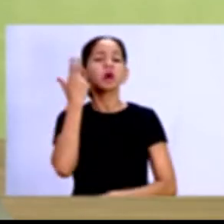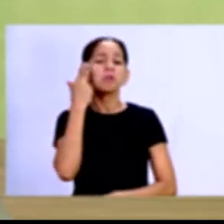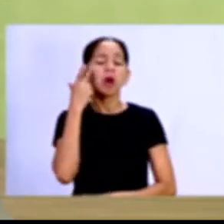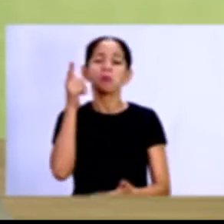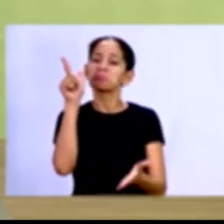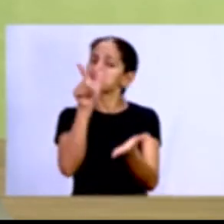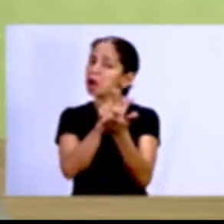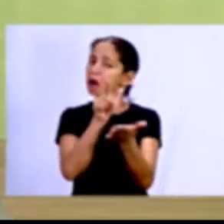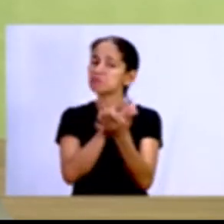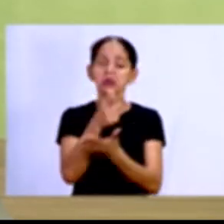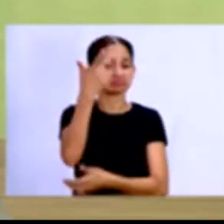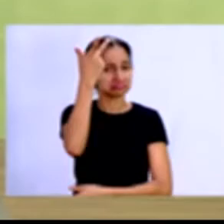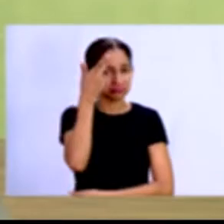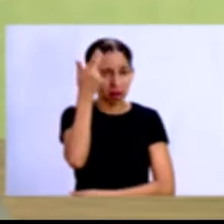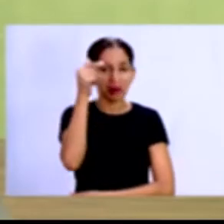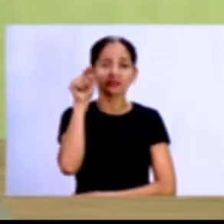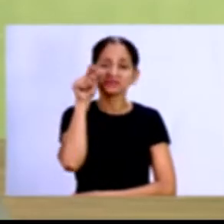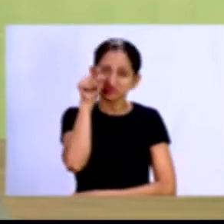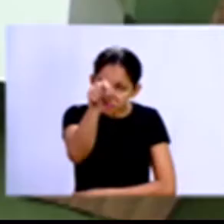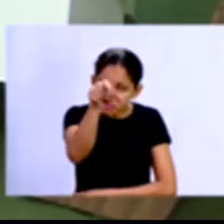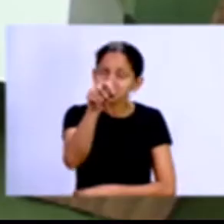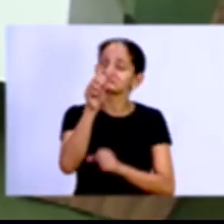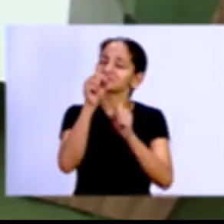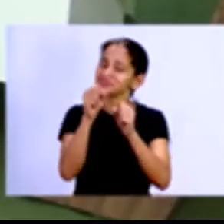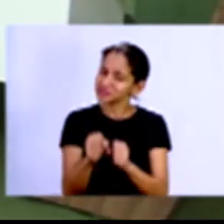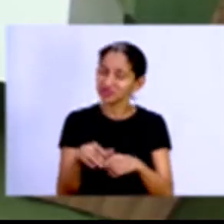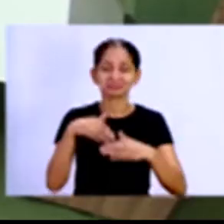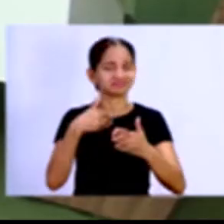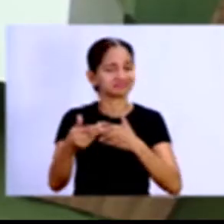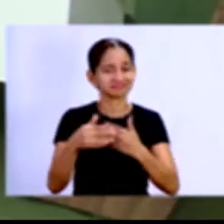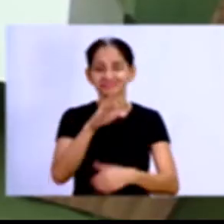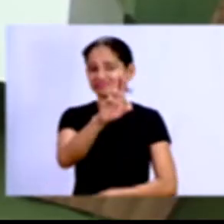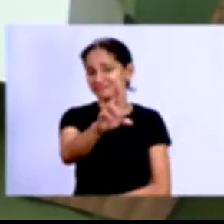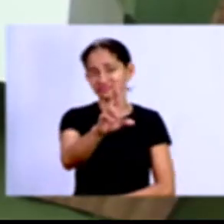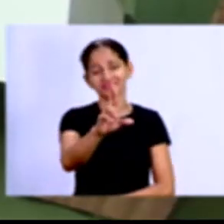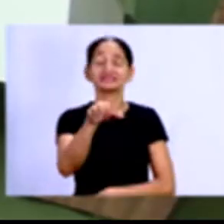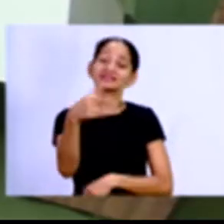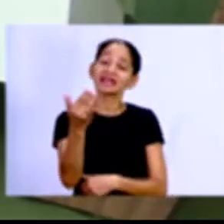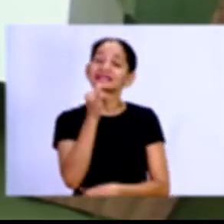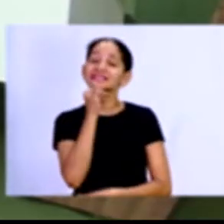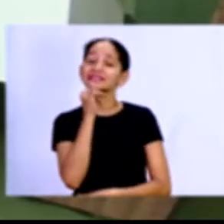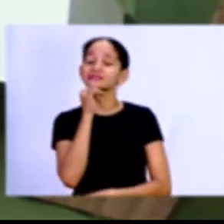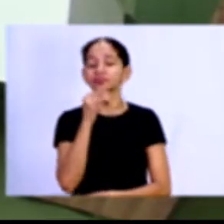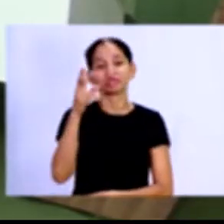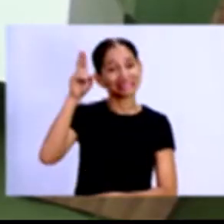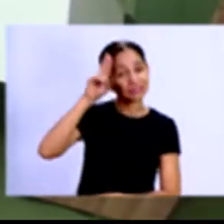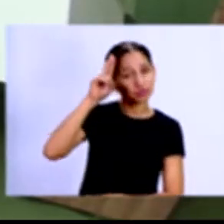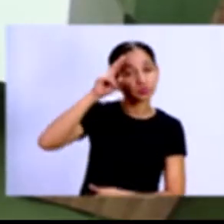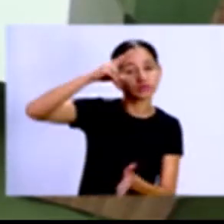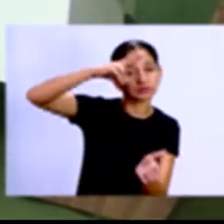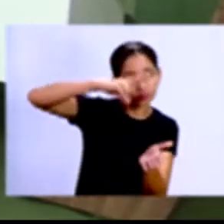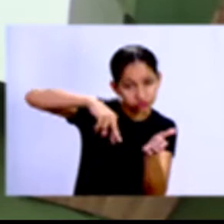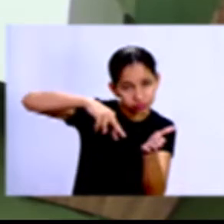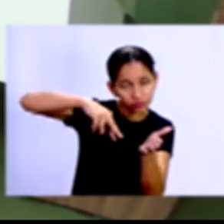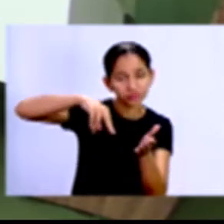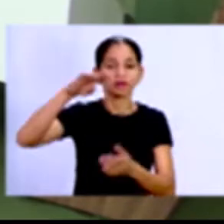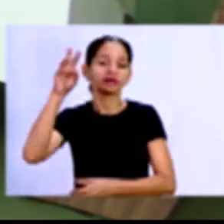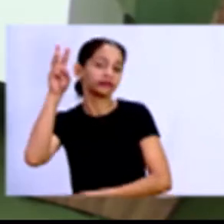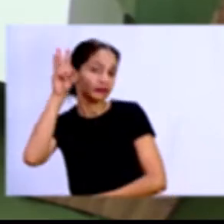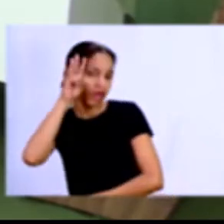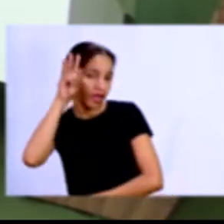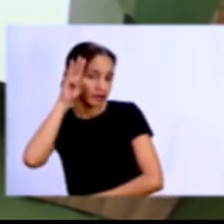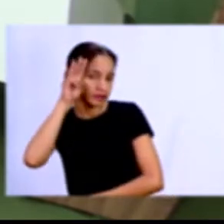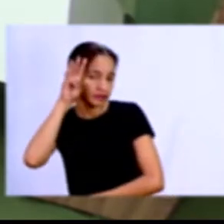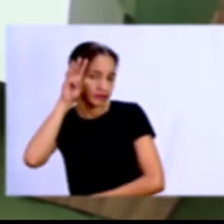construía e colocava na geladeira lá, ó. Segunda-feira à noite, 2 horas de leitura. Terça-feira, né, à